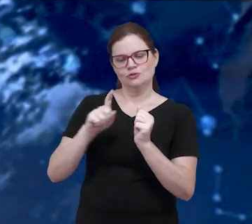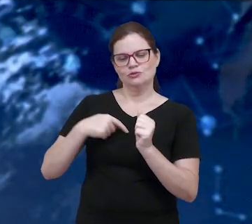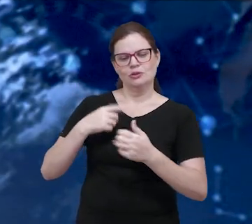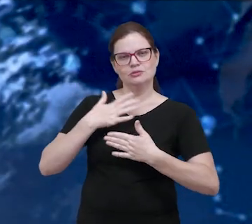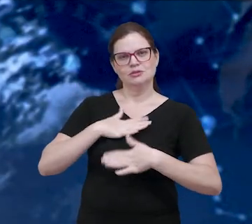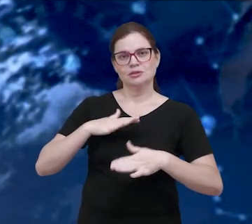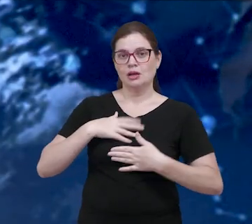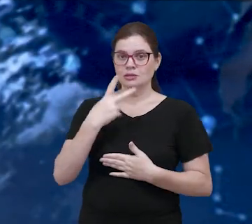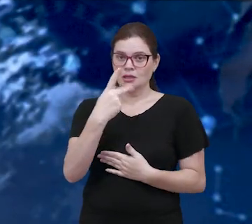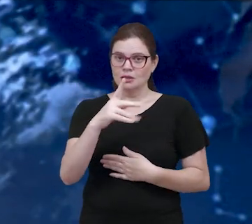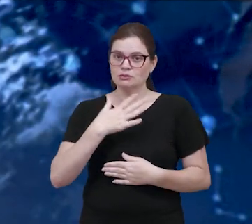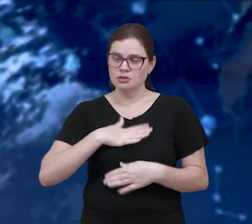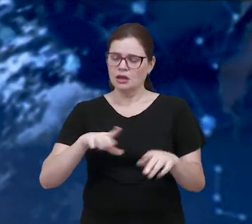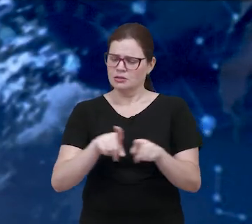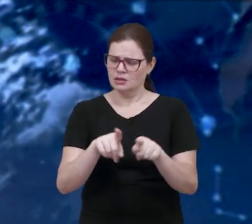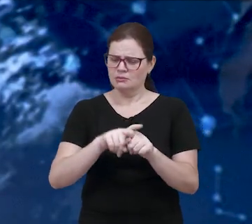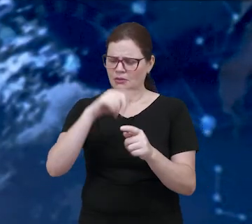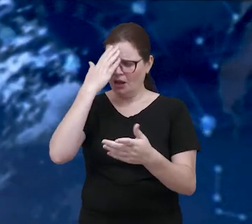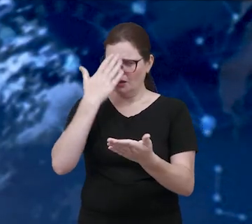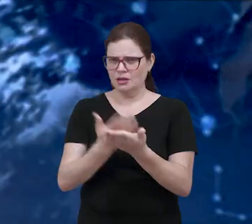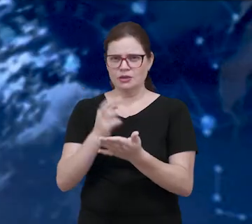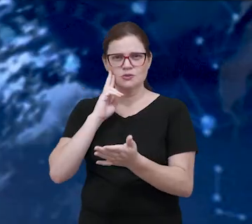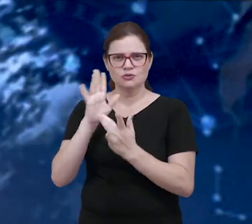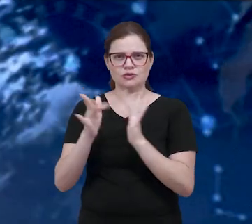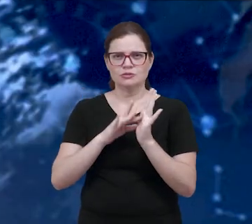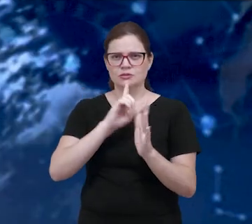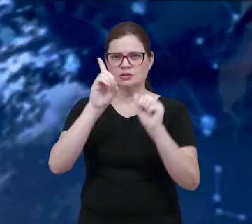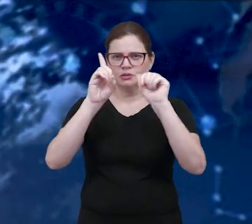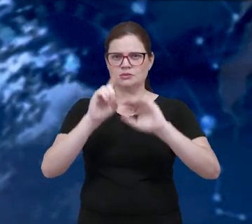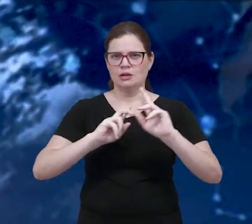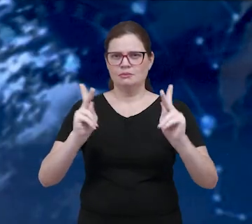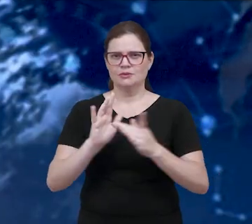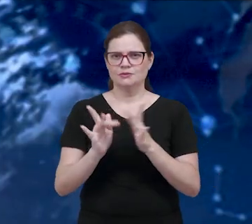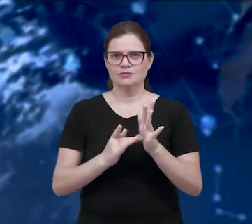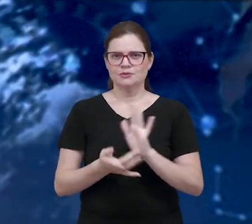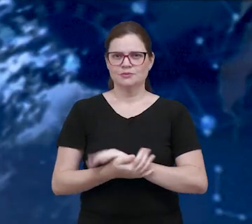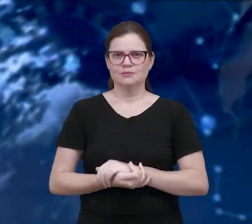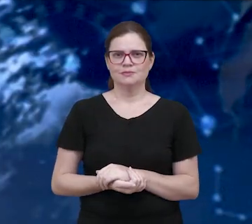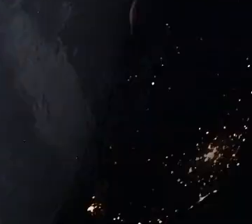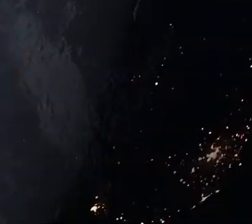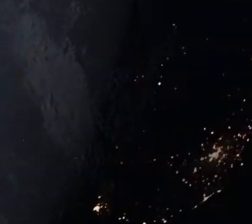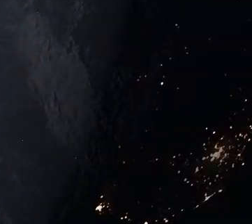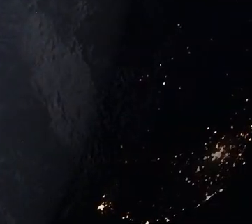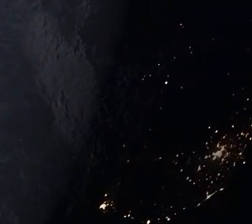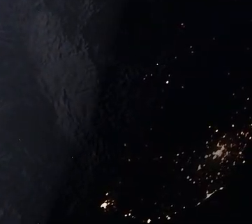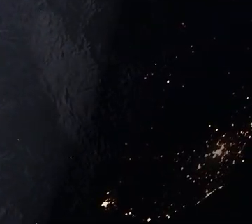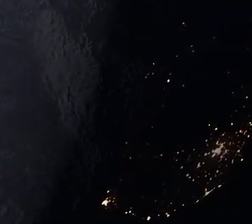Jesus é teu descanso. Creia nisso, que Deus abençoe a sua vida, a paz do Senhor Jesus a todos.